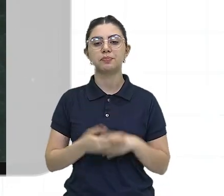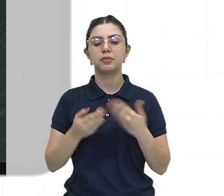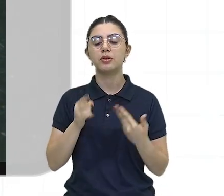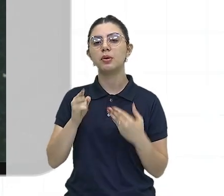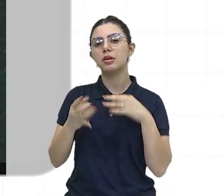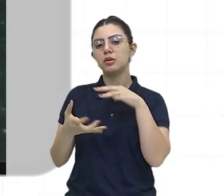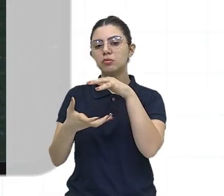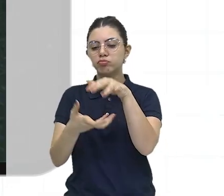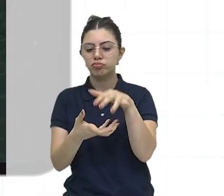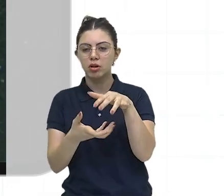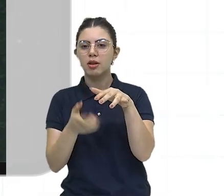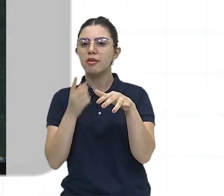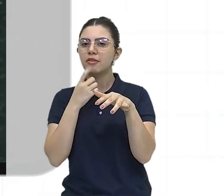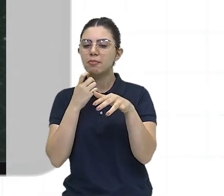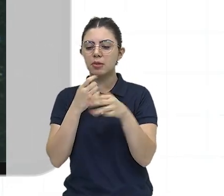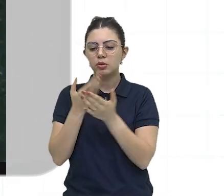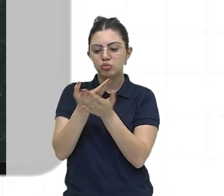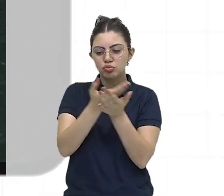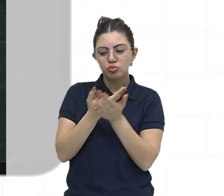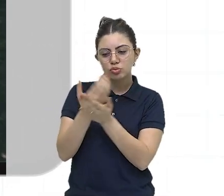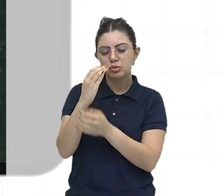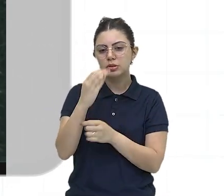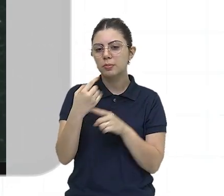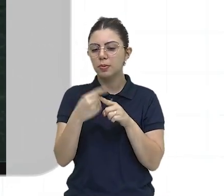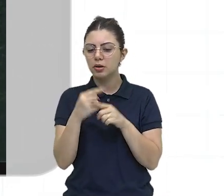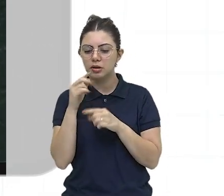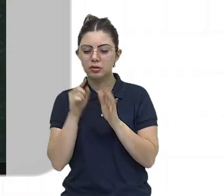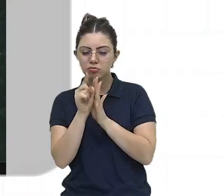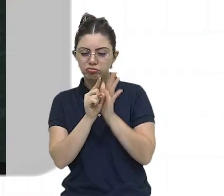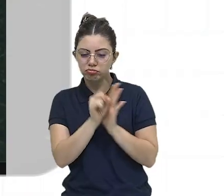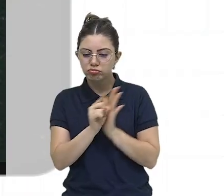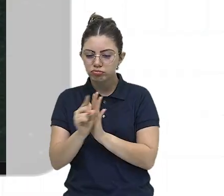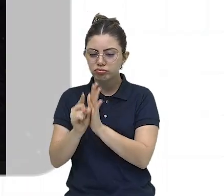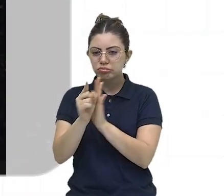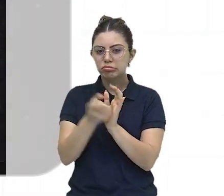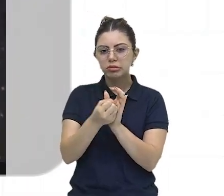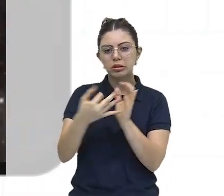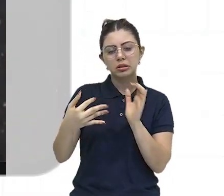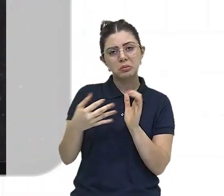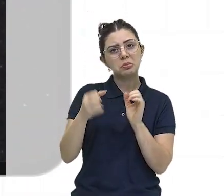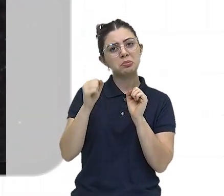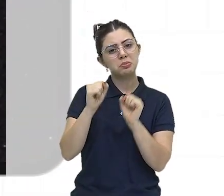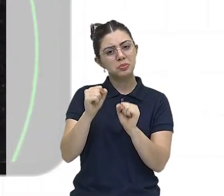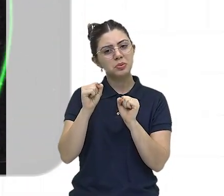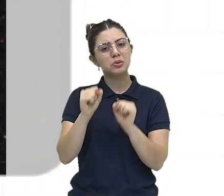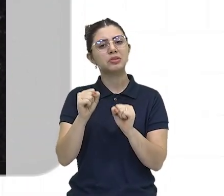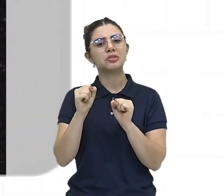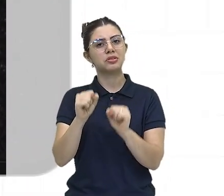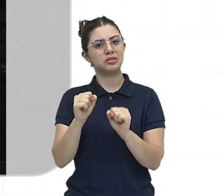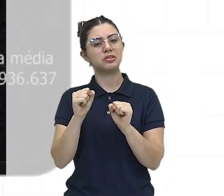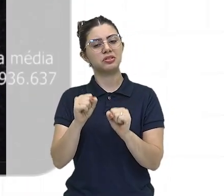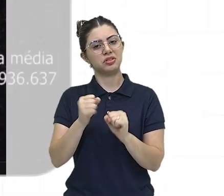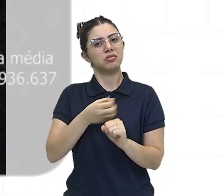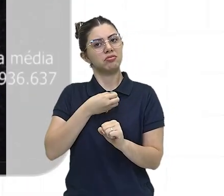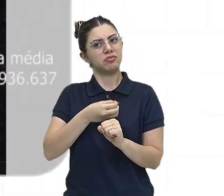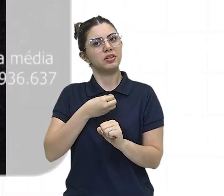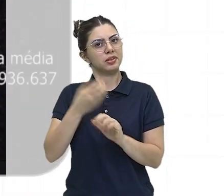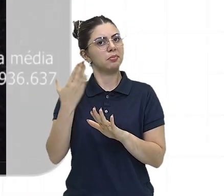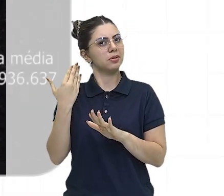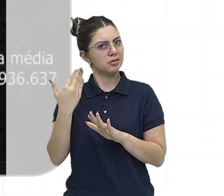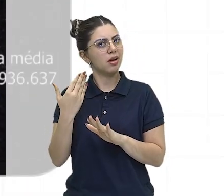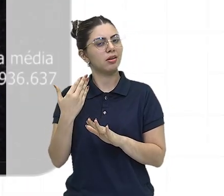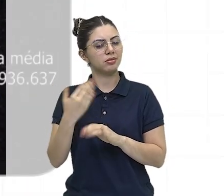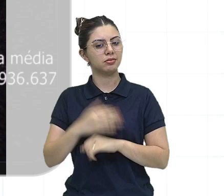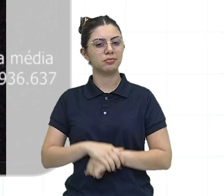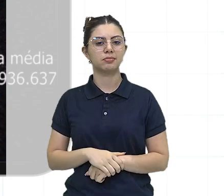muito estudado pelos cientistas porque, de acordo com suas características, é possível que um dia tenha abrigado vida. Temos a